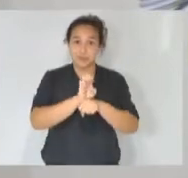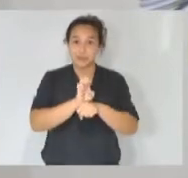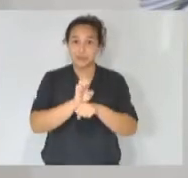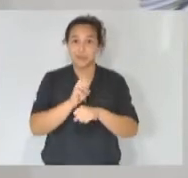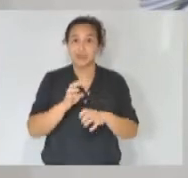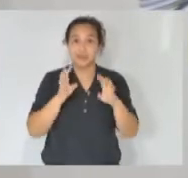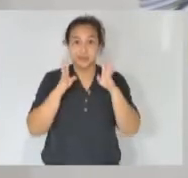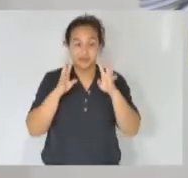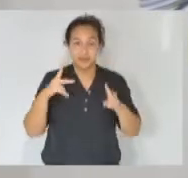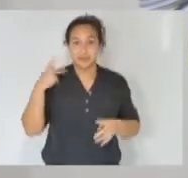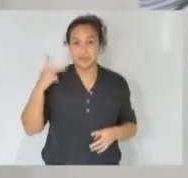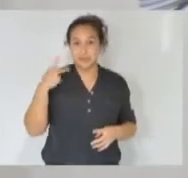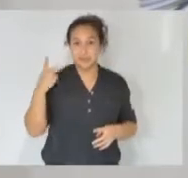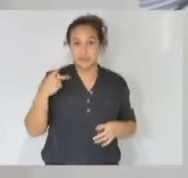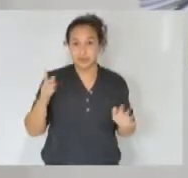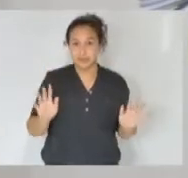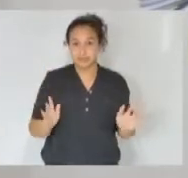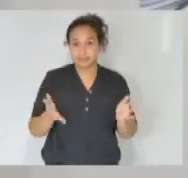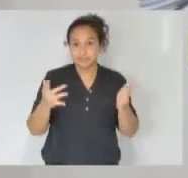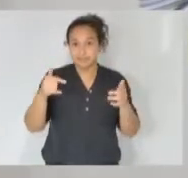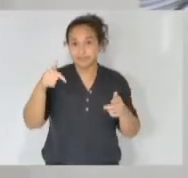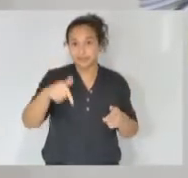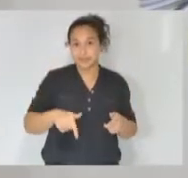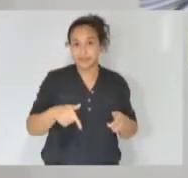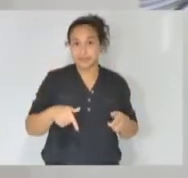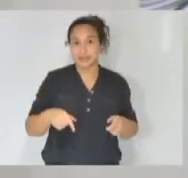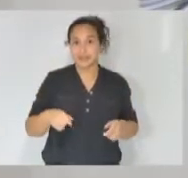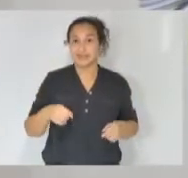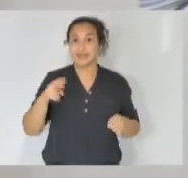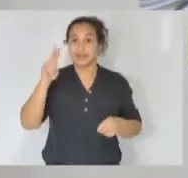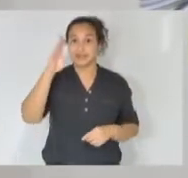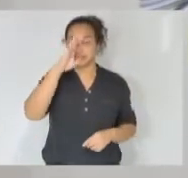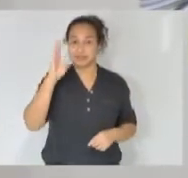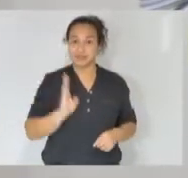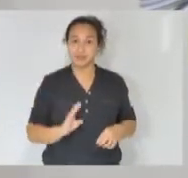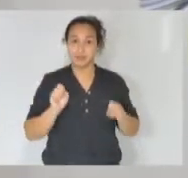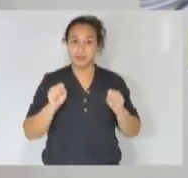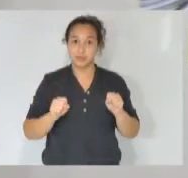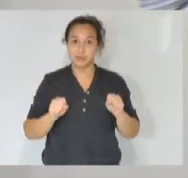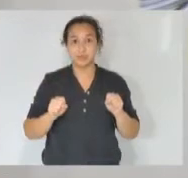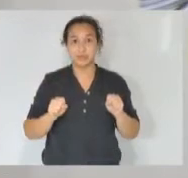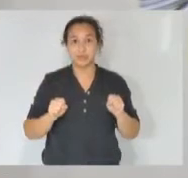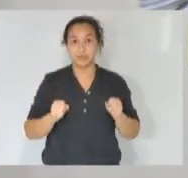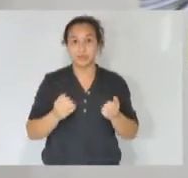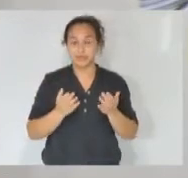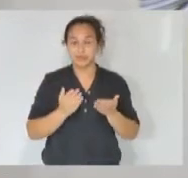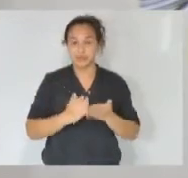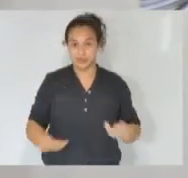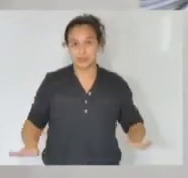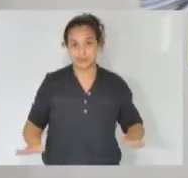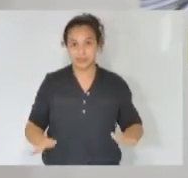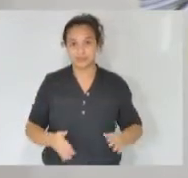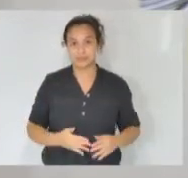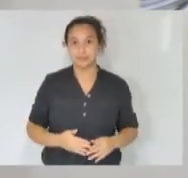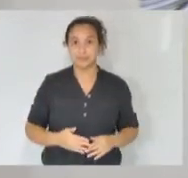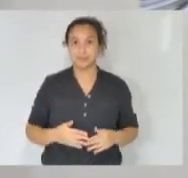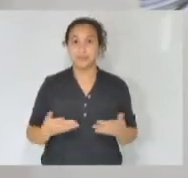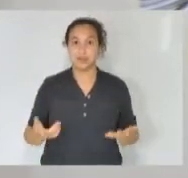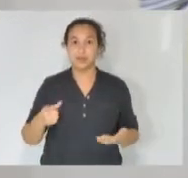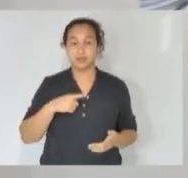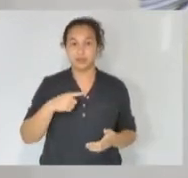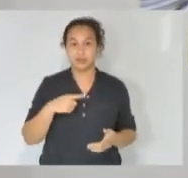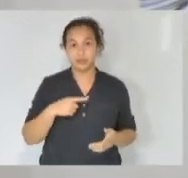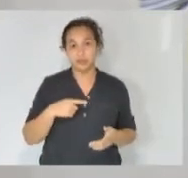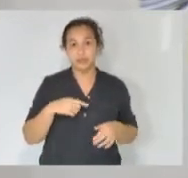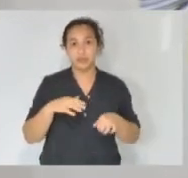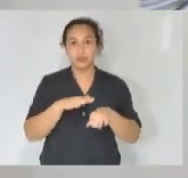de incentivos que é tratada a nível nacional possa cair por terra. E eu tenho ligação com